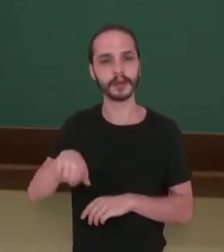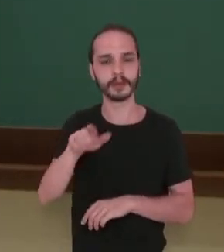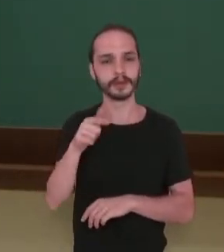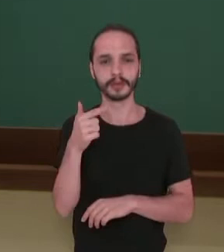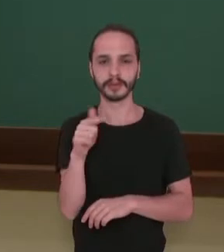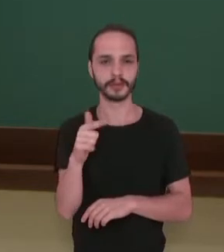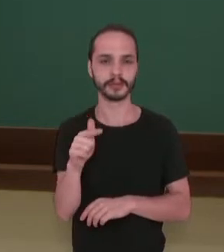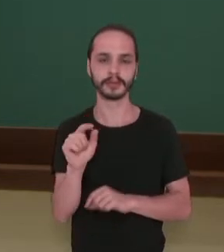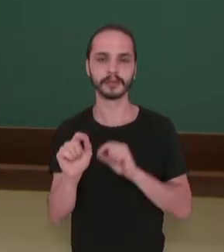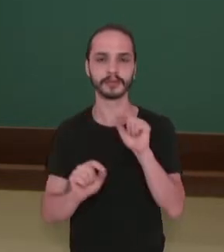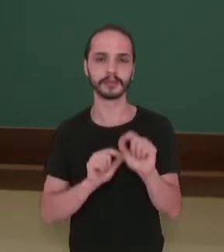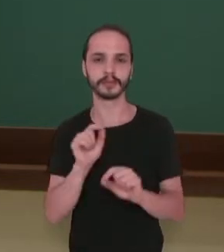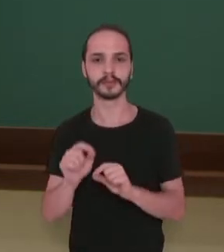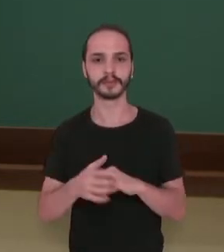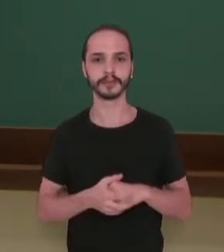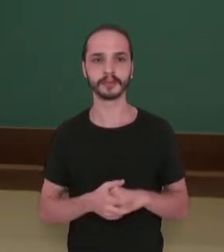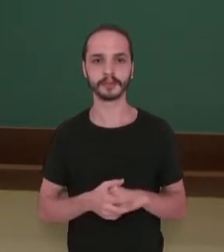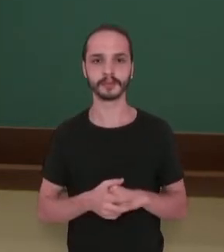nem